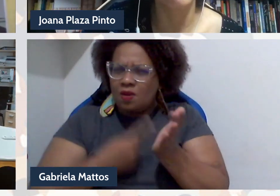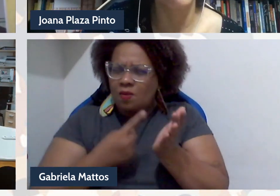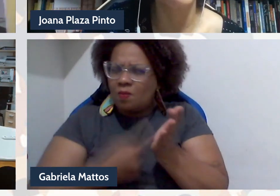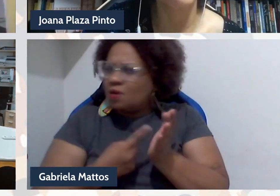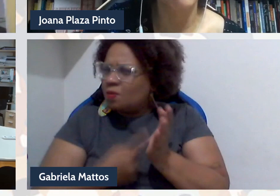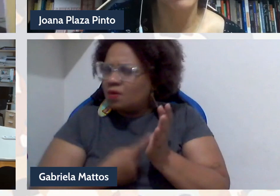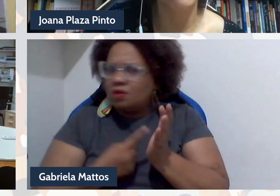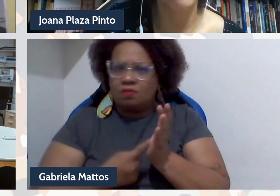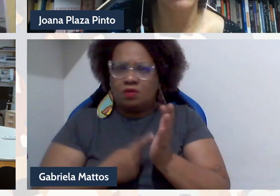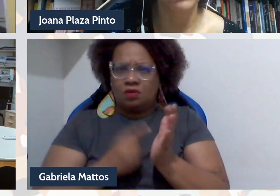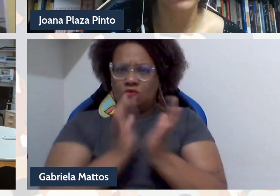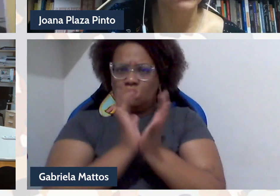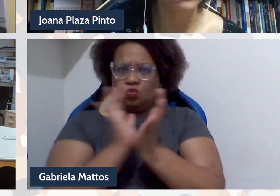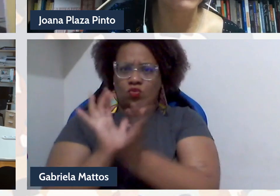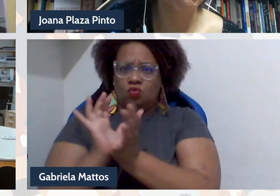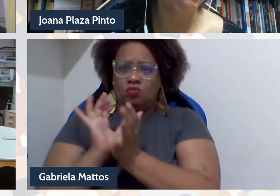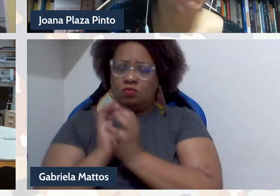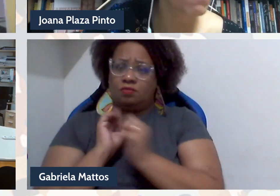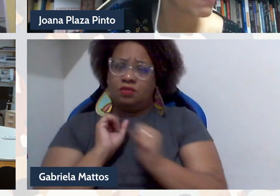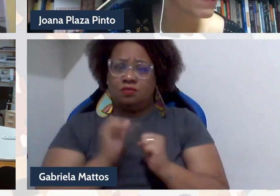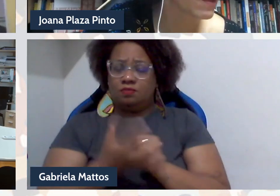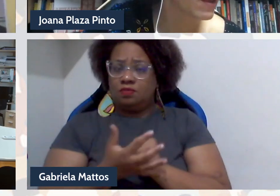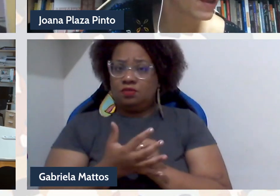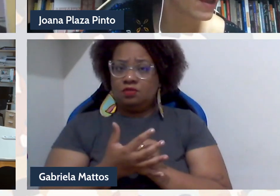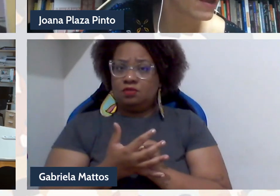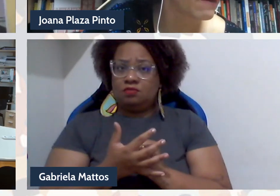assim, não precisa muito para a gente...